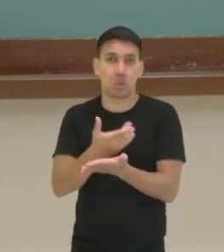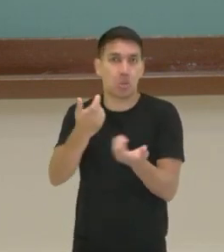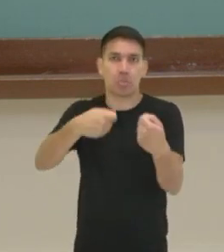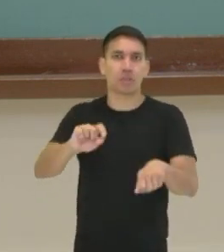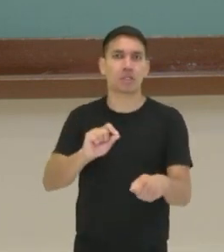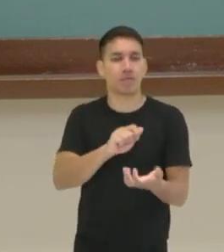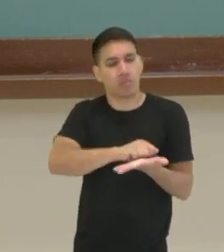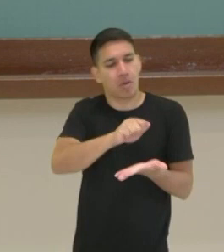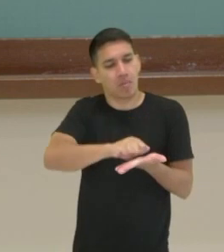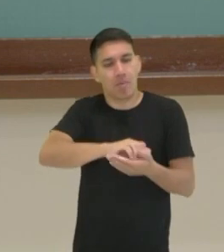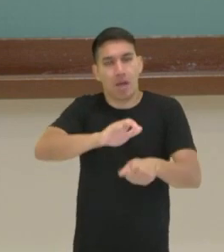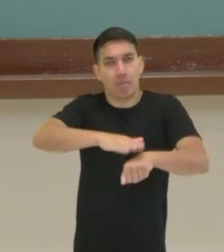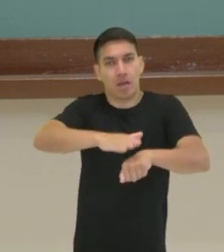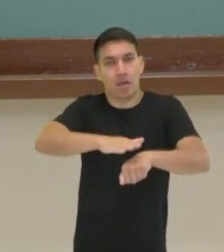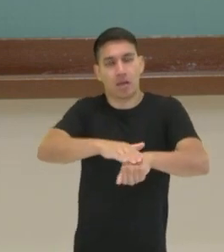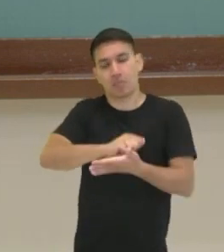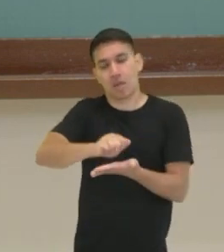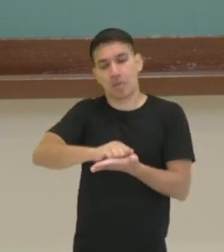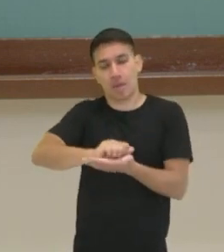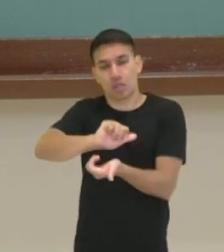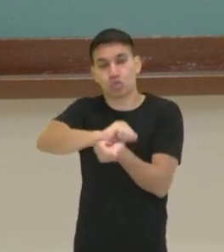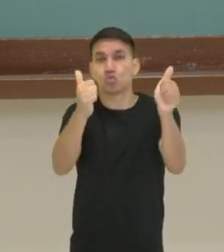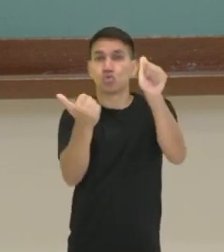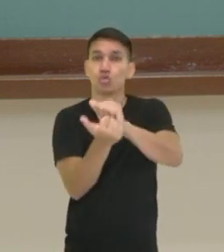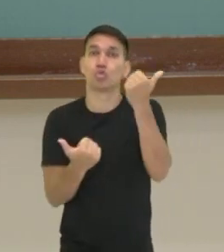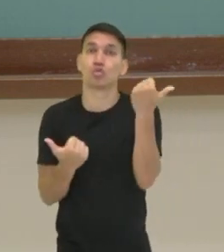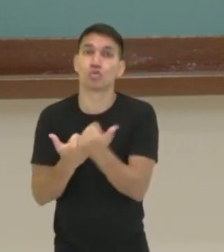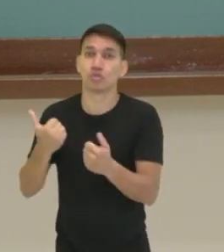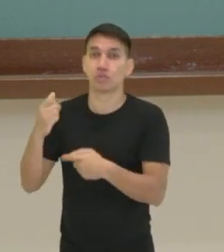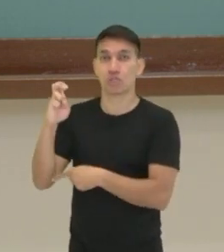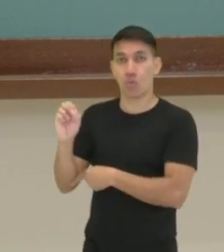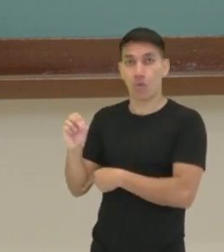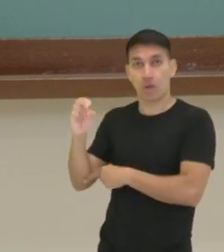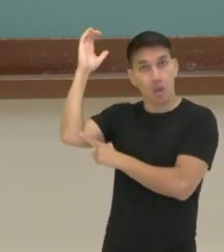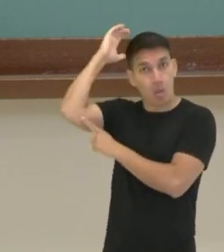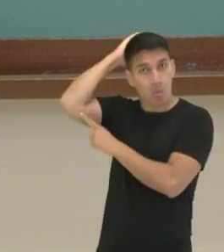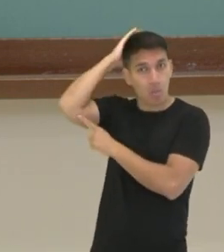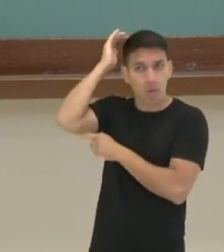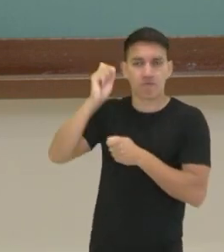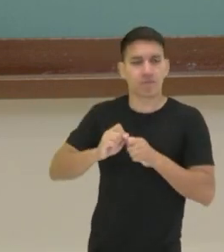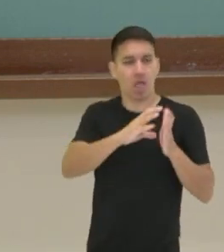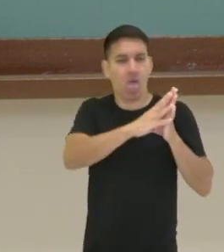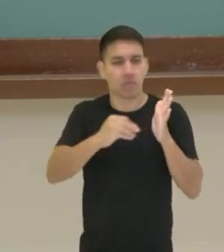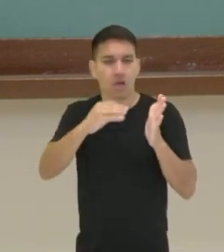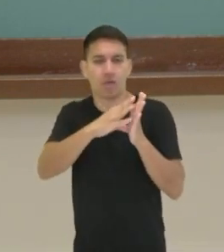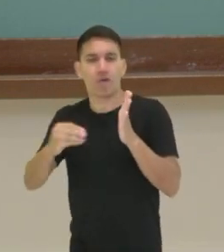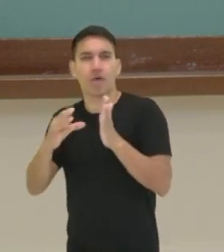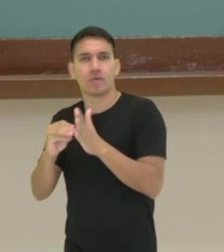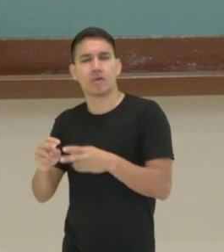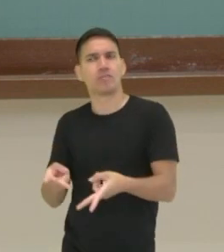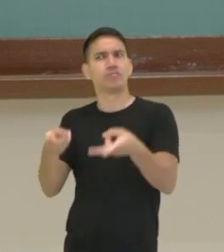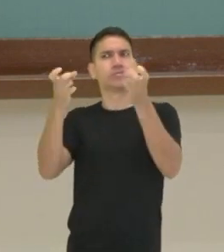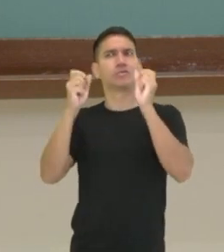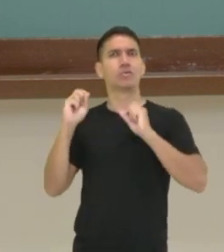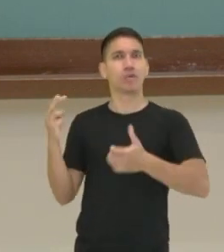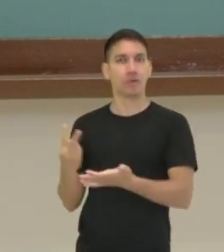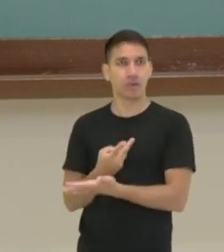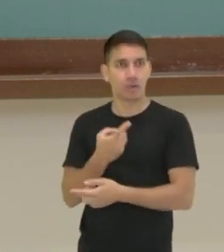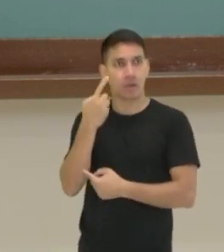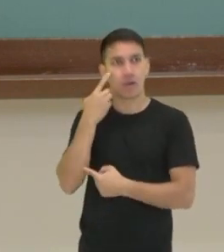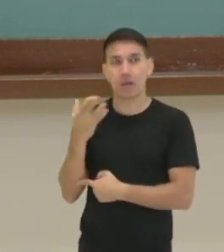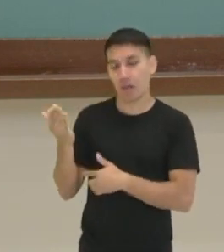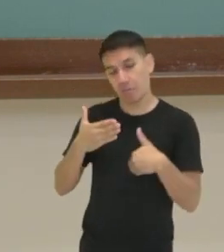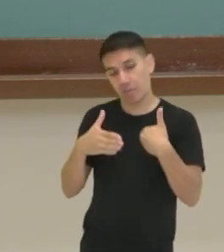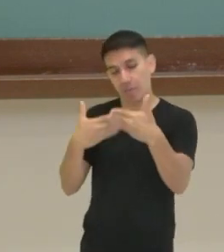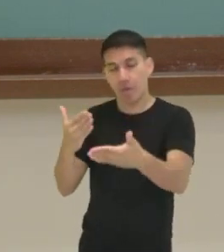coisa artesanal, ela substitui 50 monges que faziam esse trabalho de copista. Então a gente vê que o trabalho de produzir um